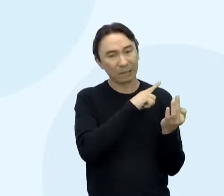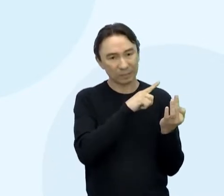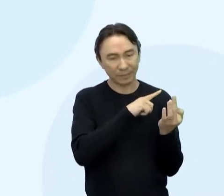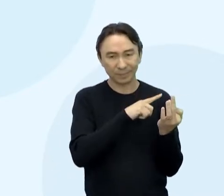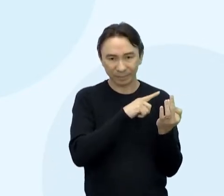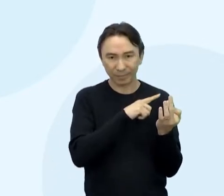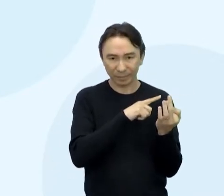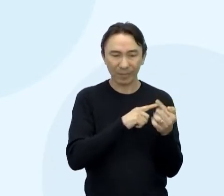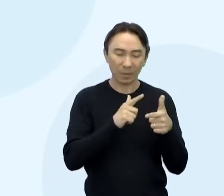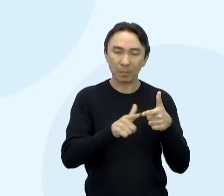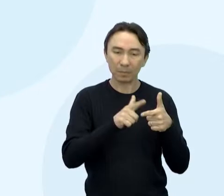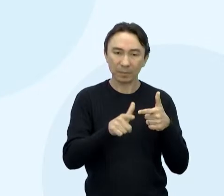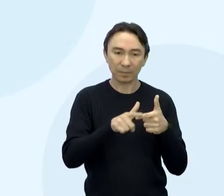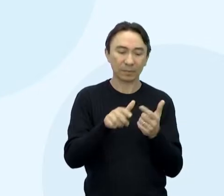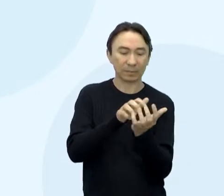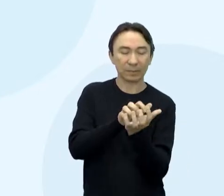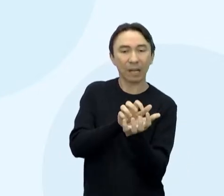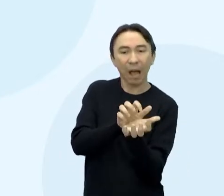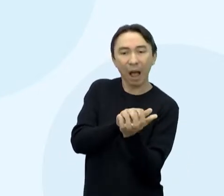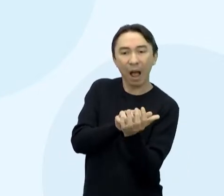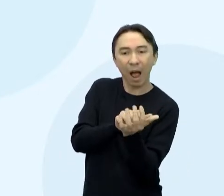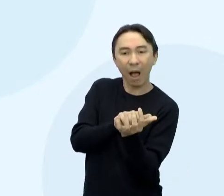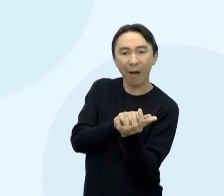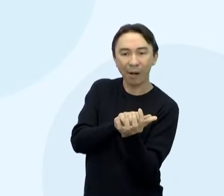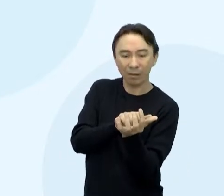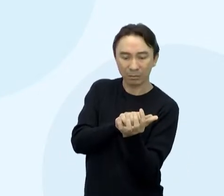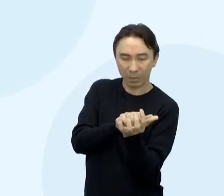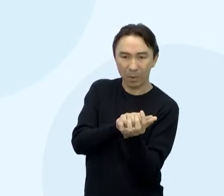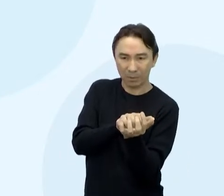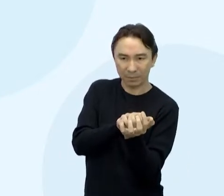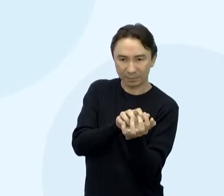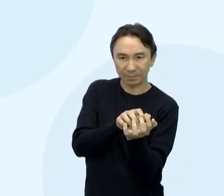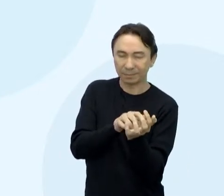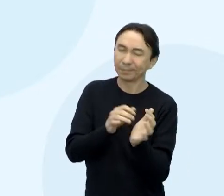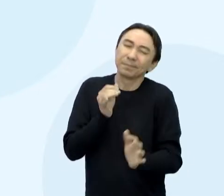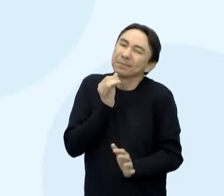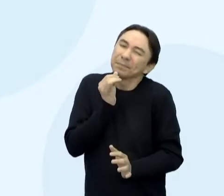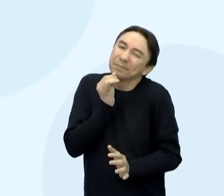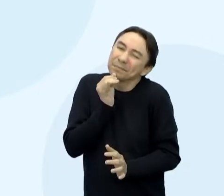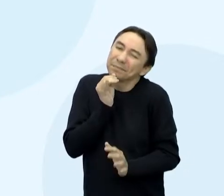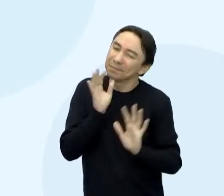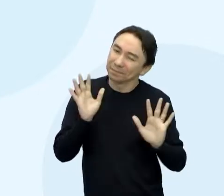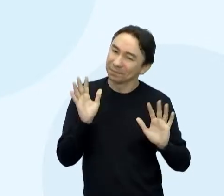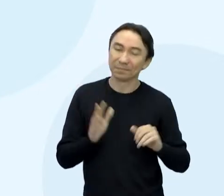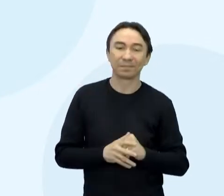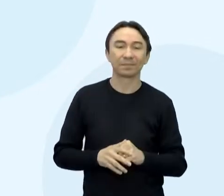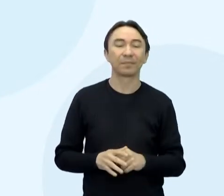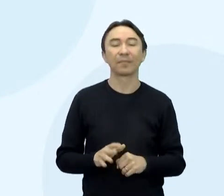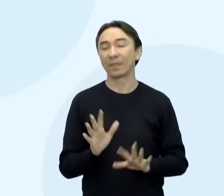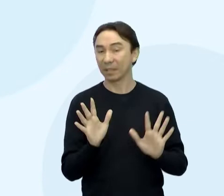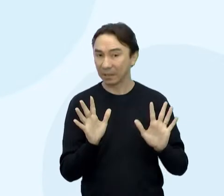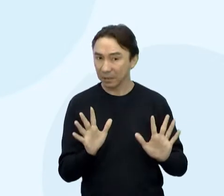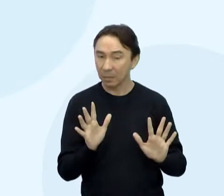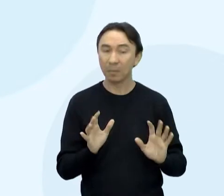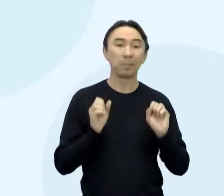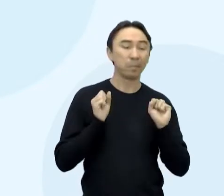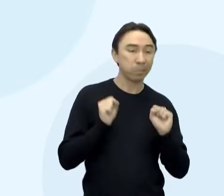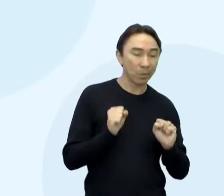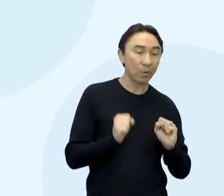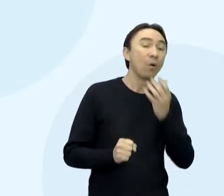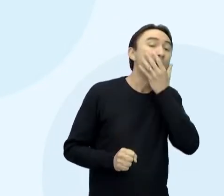esse prognatismo mandibular. Então aqui é só um exemplo. Então imaginem vocês que eu tenho um homem